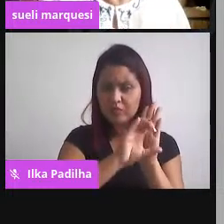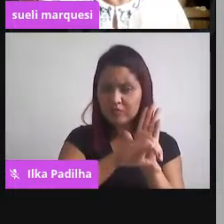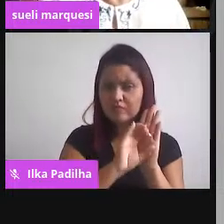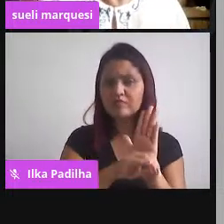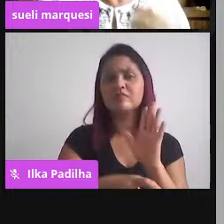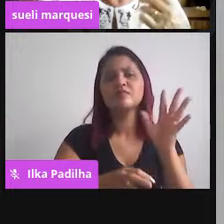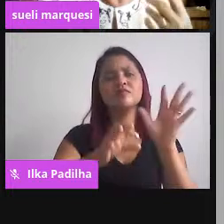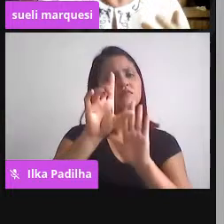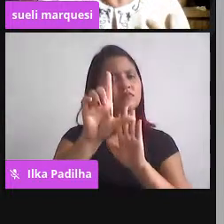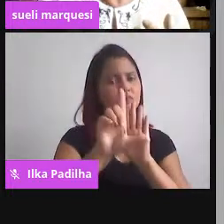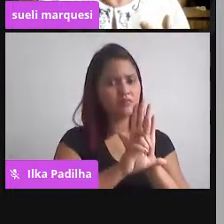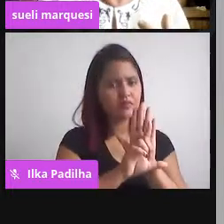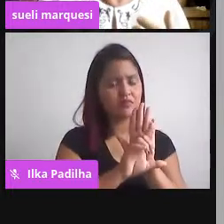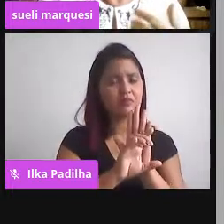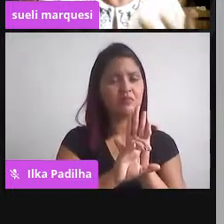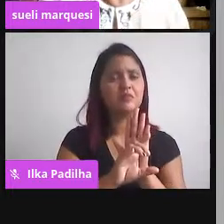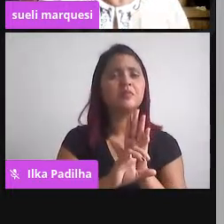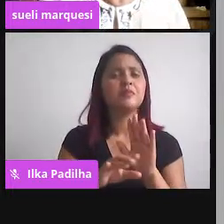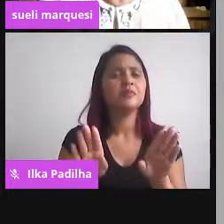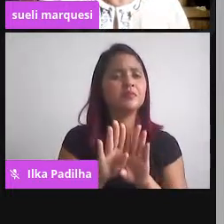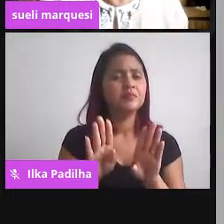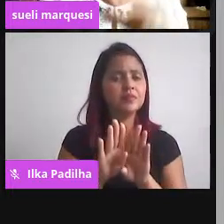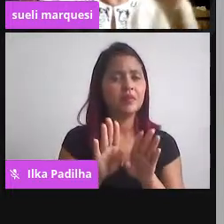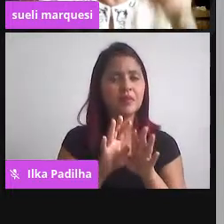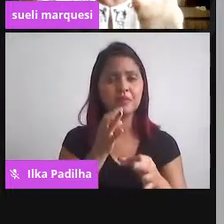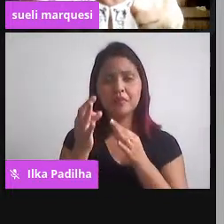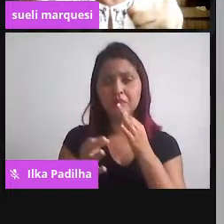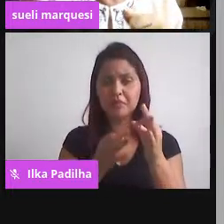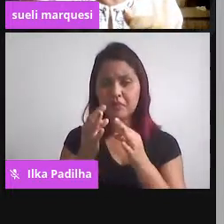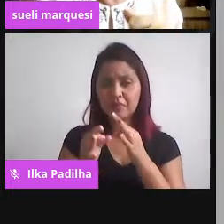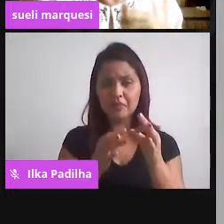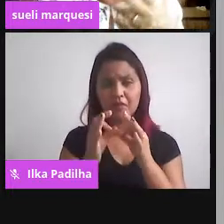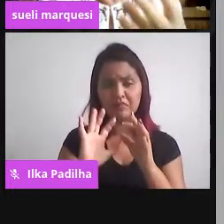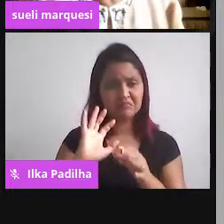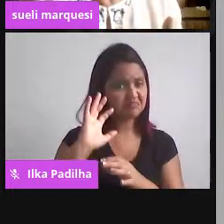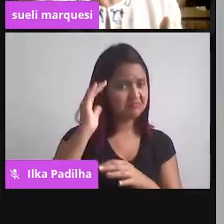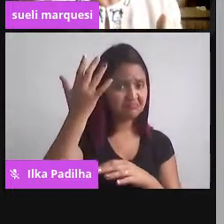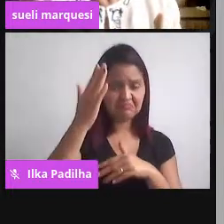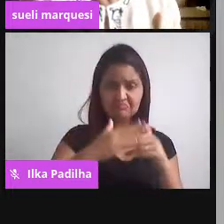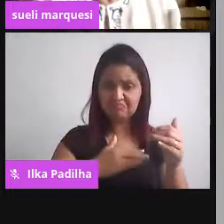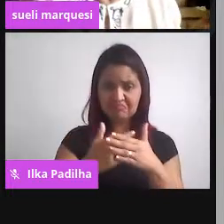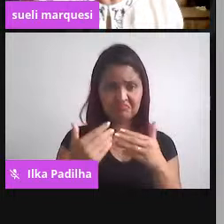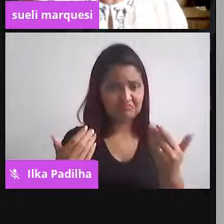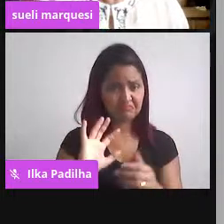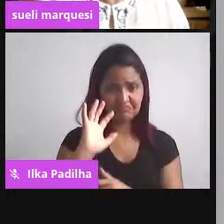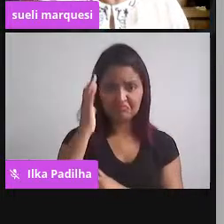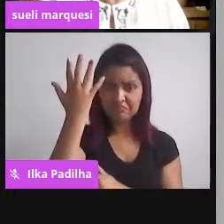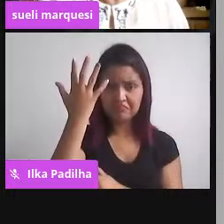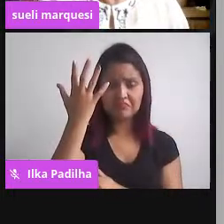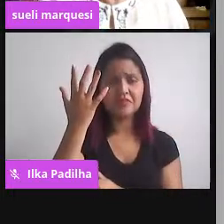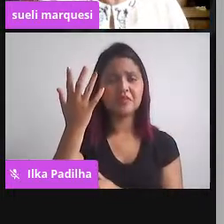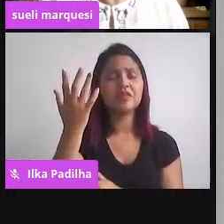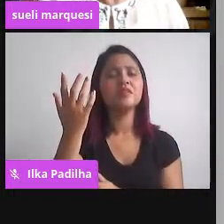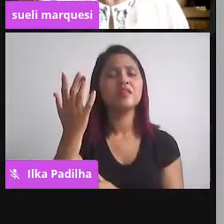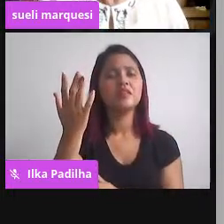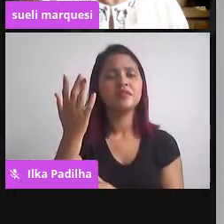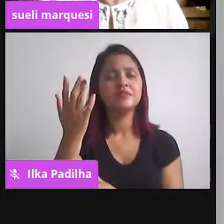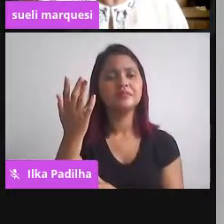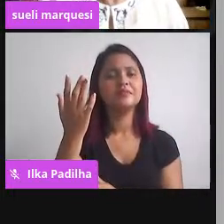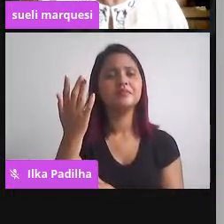legais, ou até mesmo narrativa de algum fato do que aconteceu, funcionava